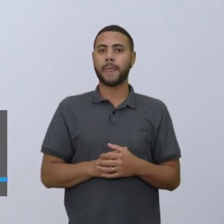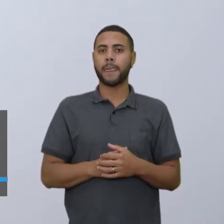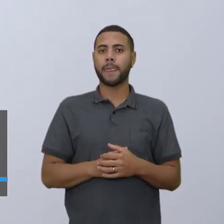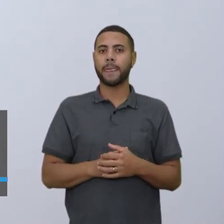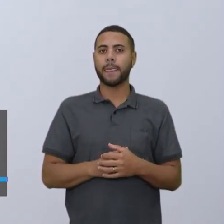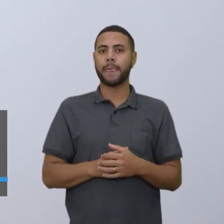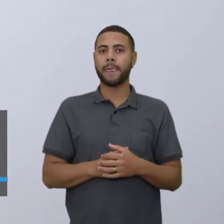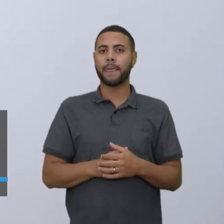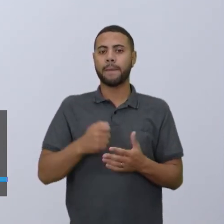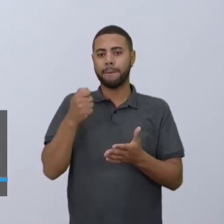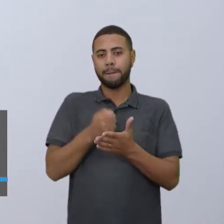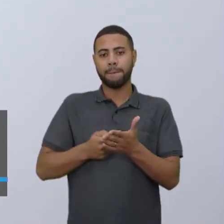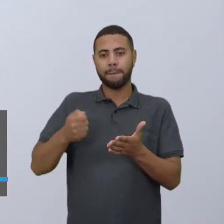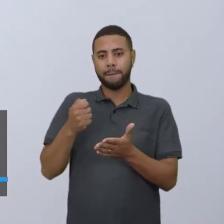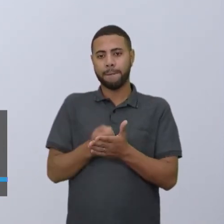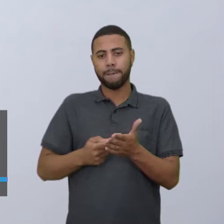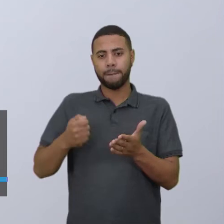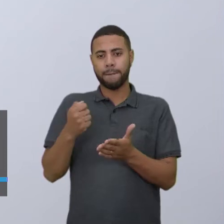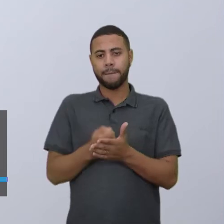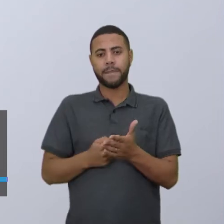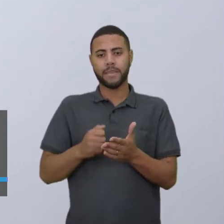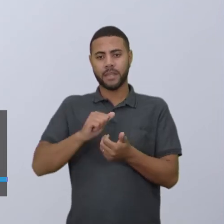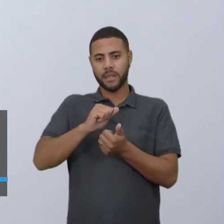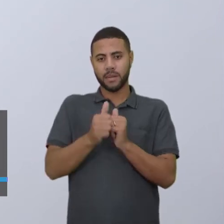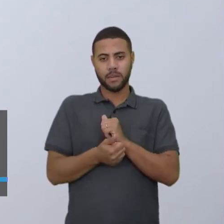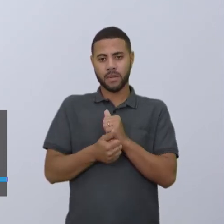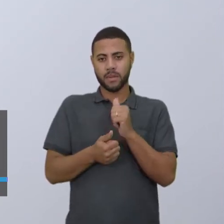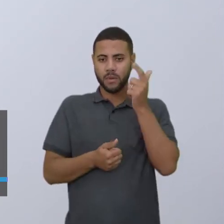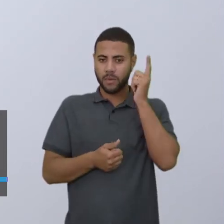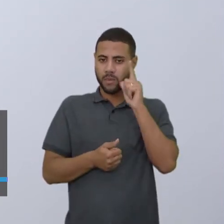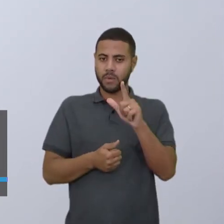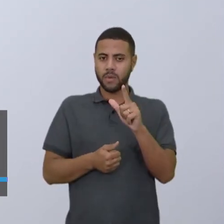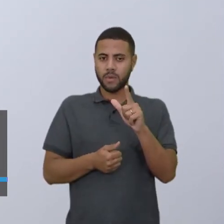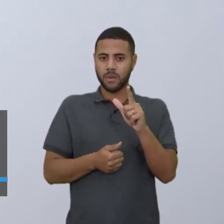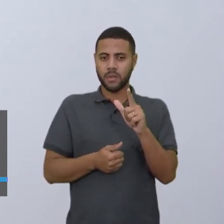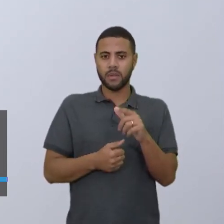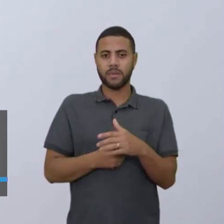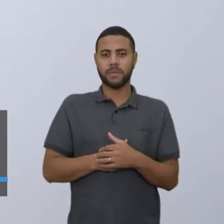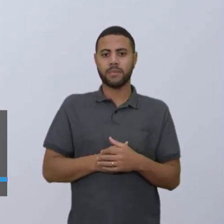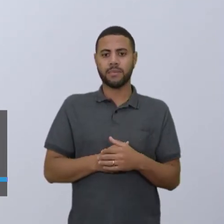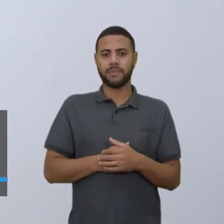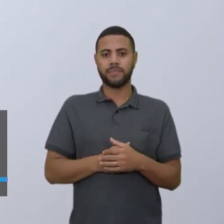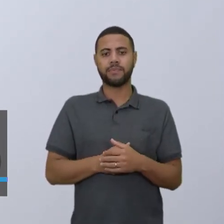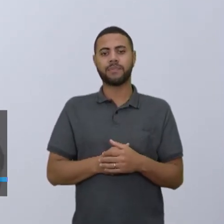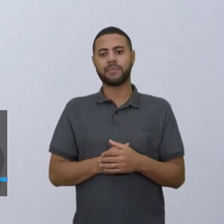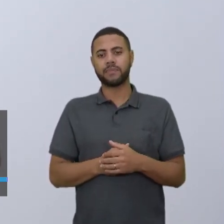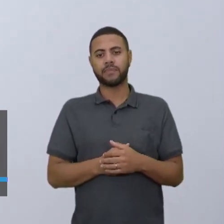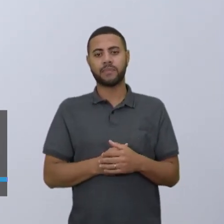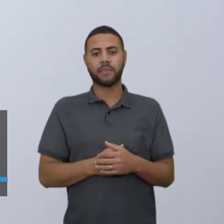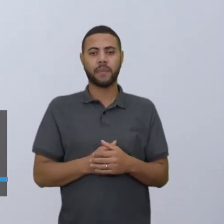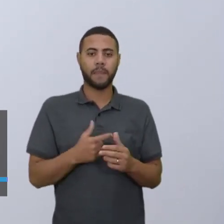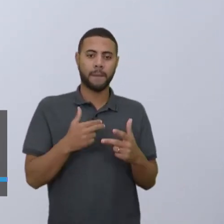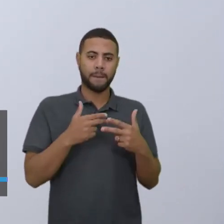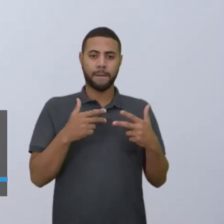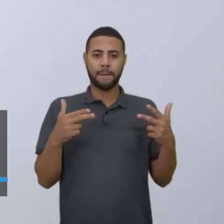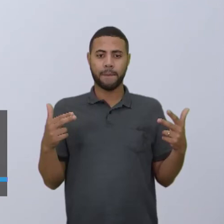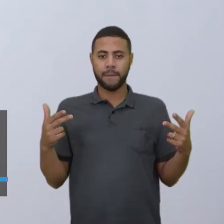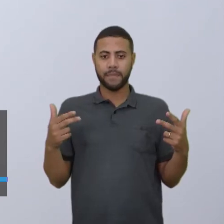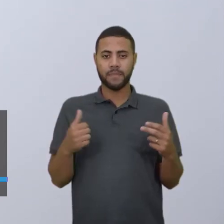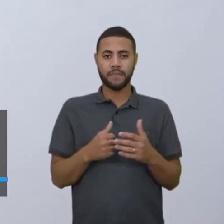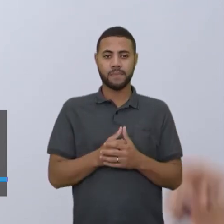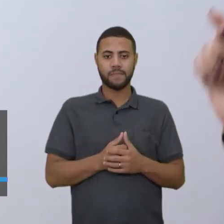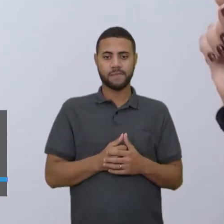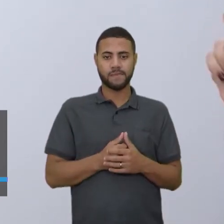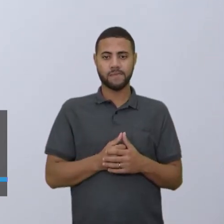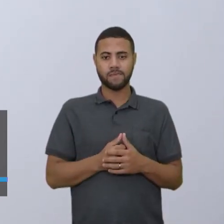luta para que muito da nossa pauta do esporte consiga entrar no jornal. Porque o jornal ele abarca tanta coisa, que o